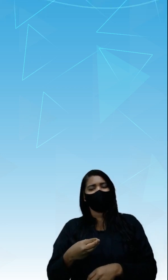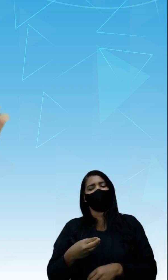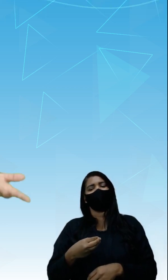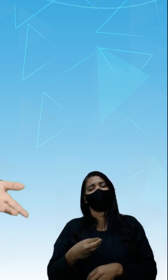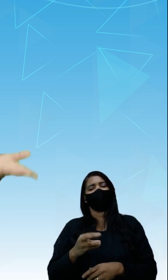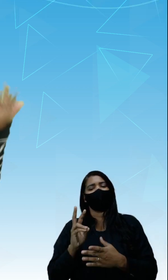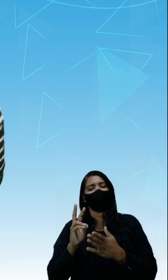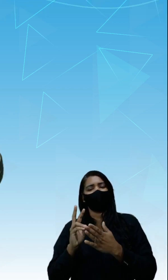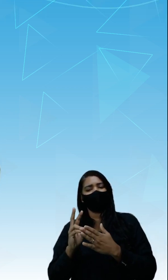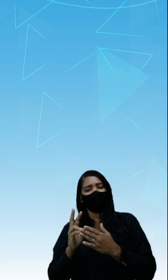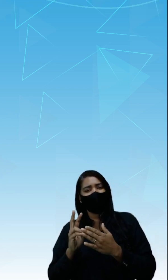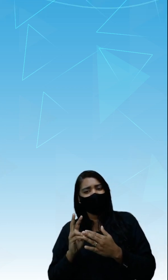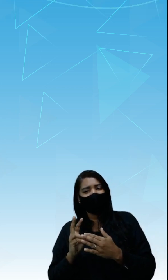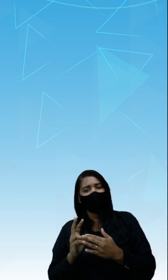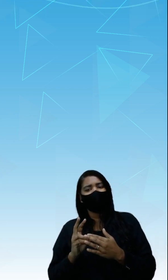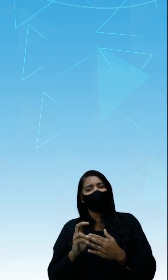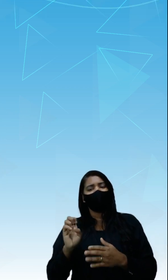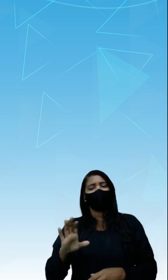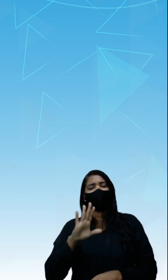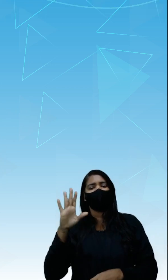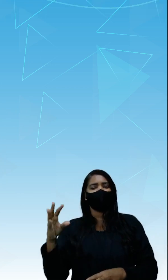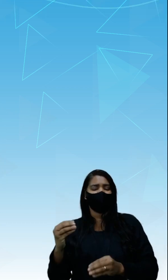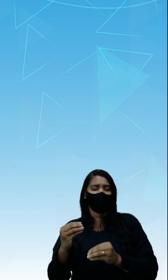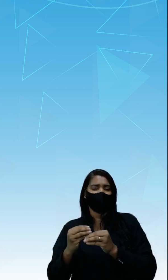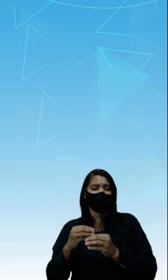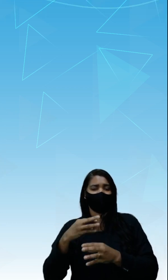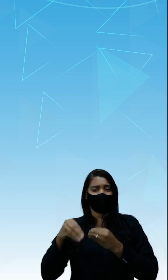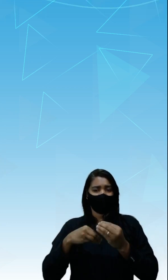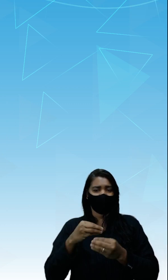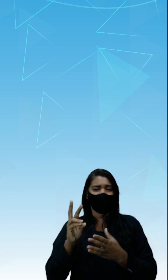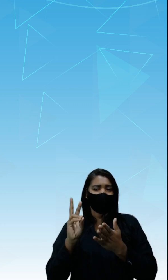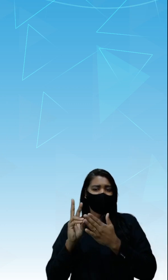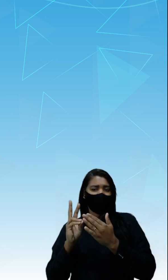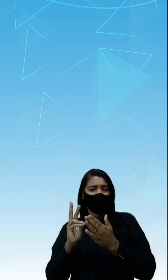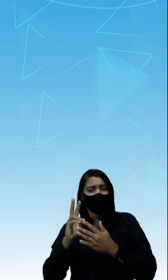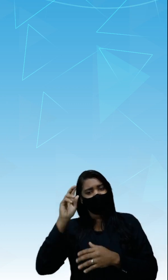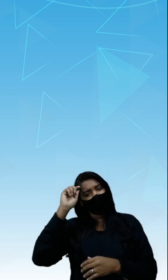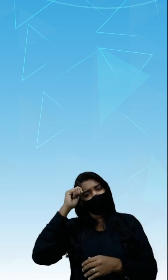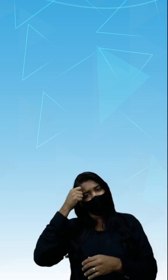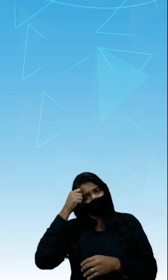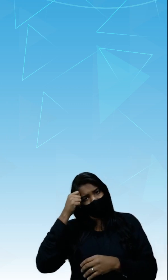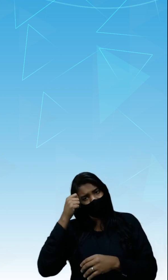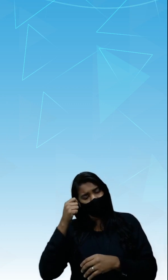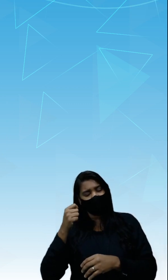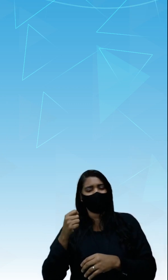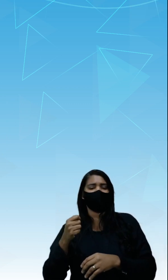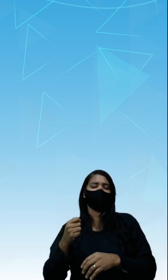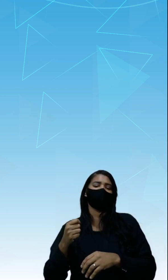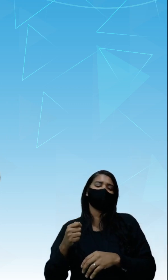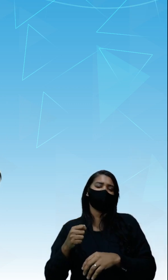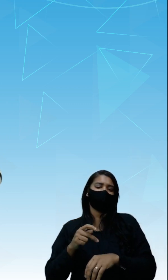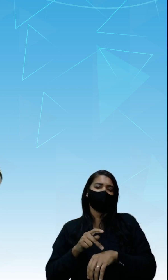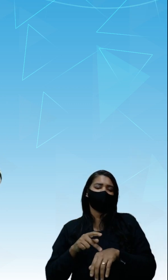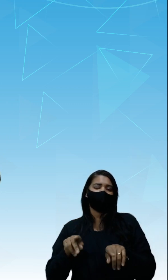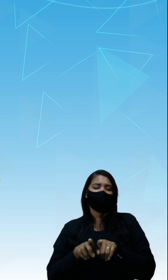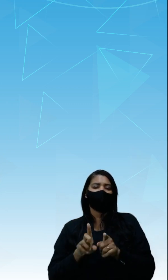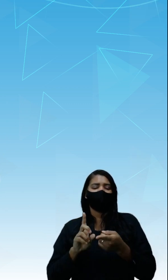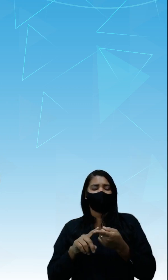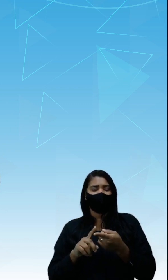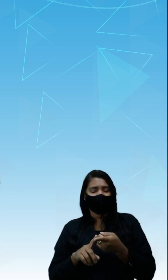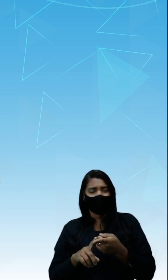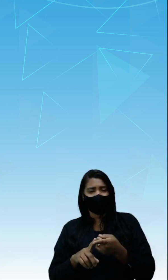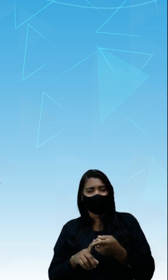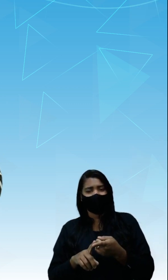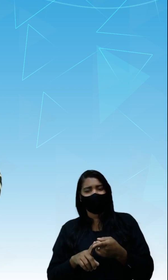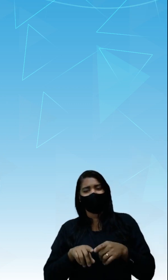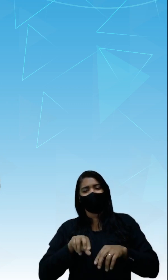e cafuso, que é a mistura entre índios e negros. Outro fator ainda que identificou